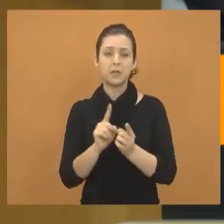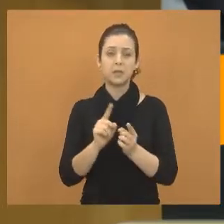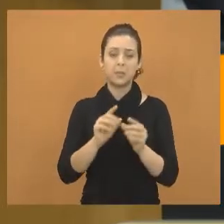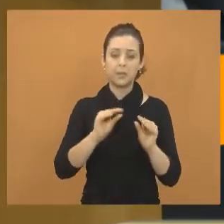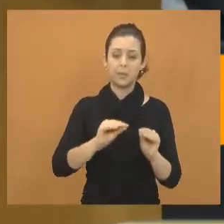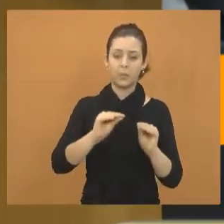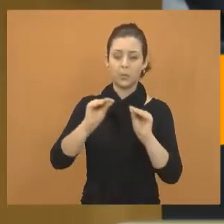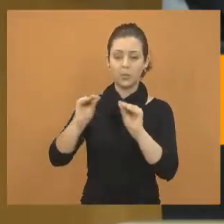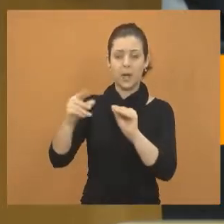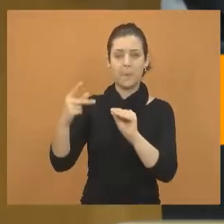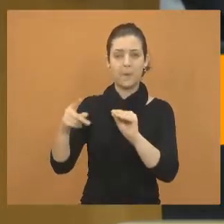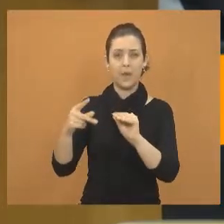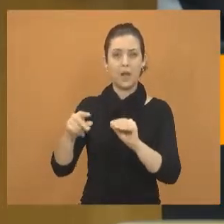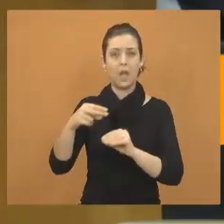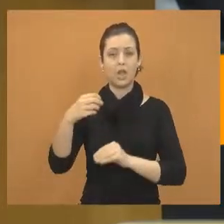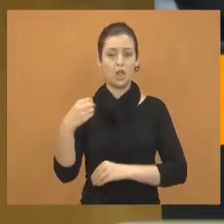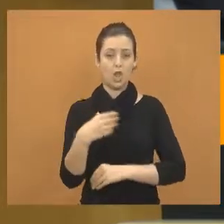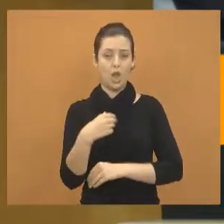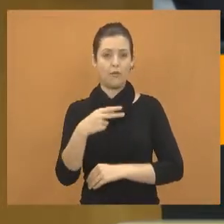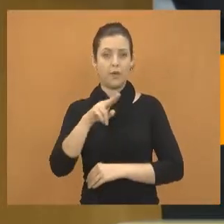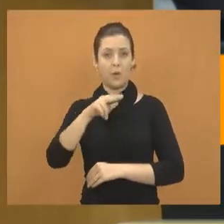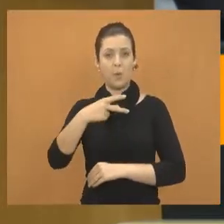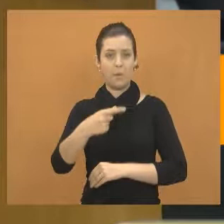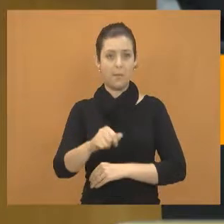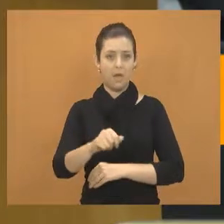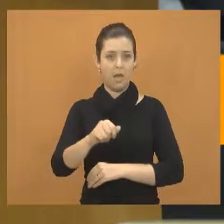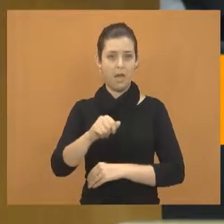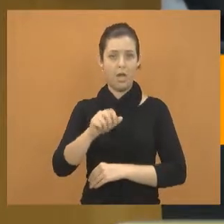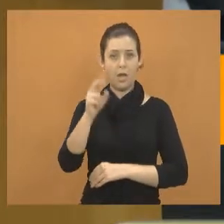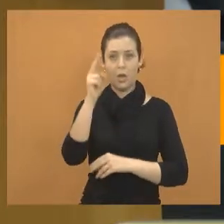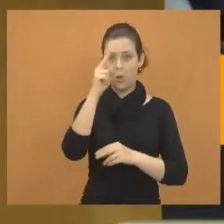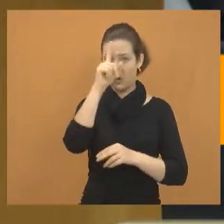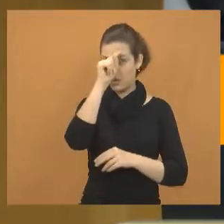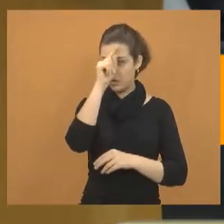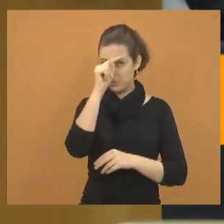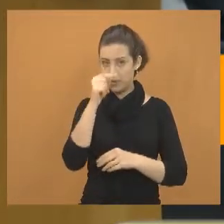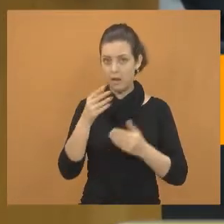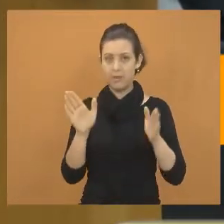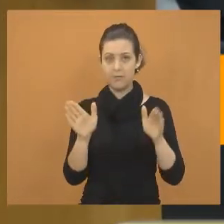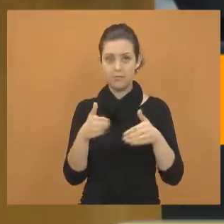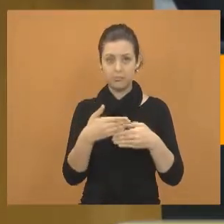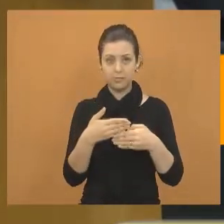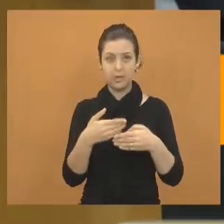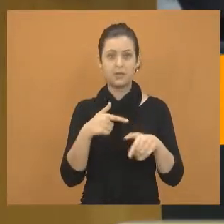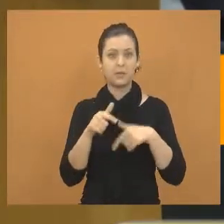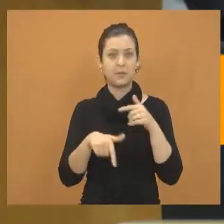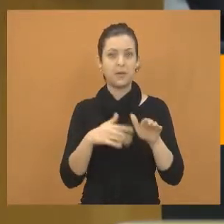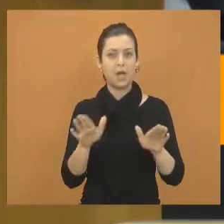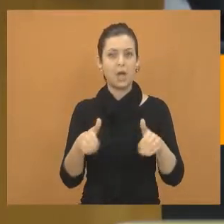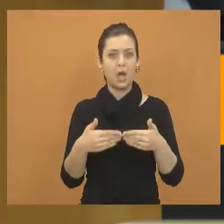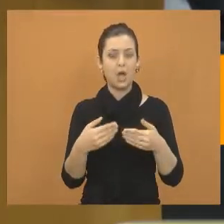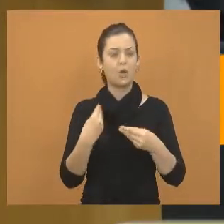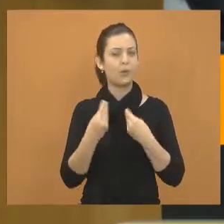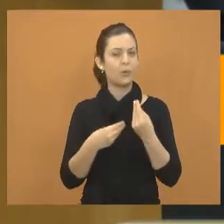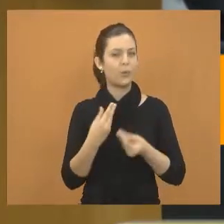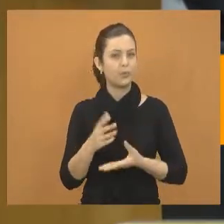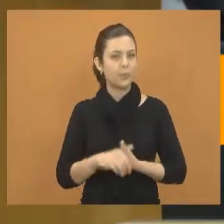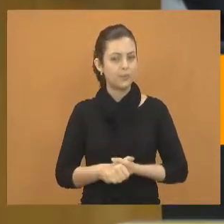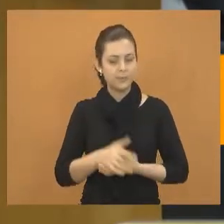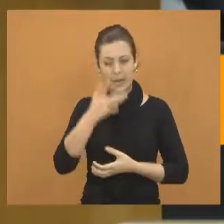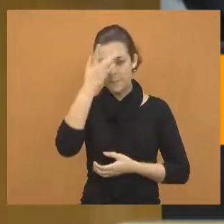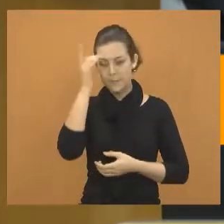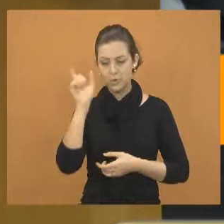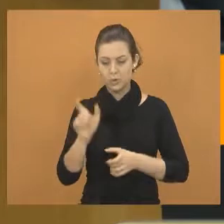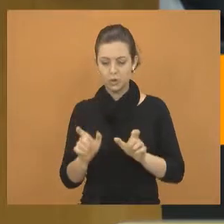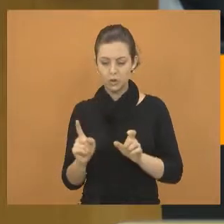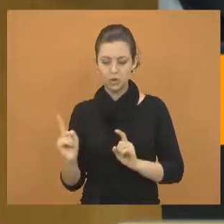levados para a nova UPA e a Santa Casa, a partir de agora, trabalhar de portas fechadas. Como isso? O munícipe que